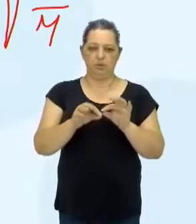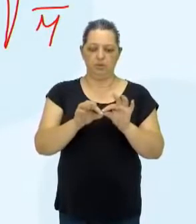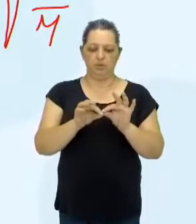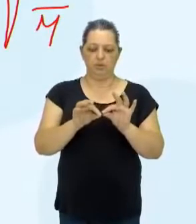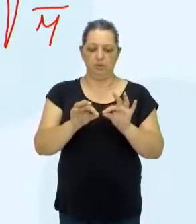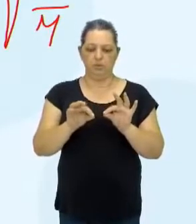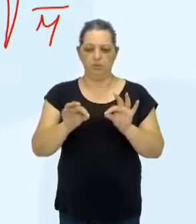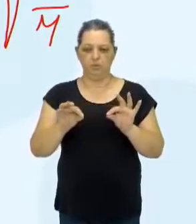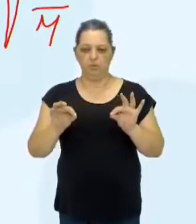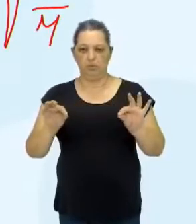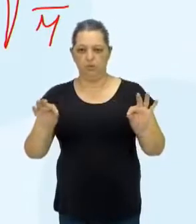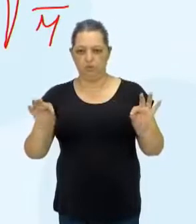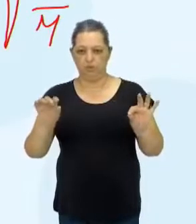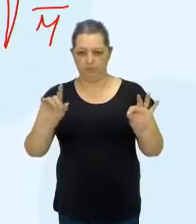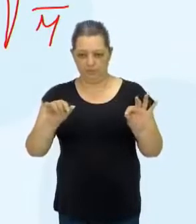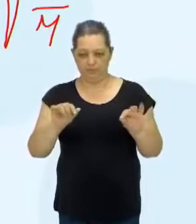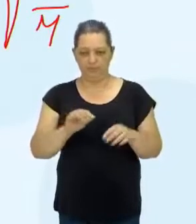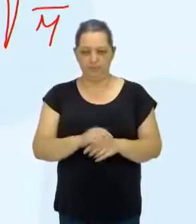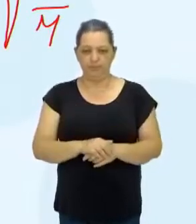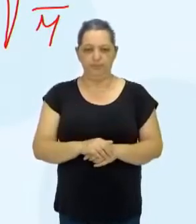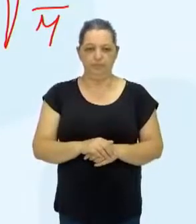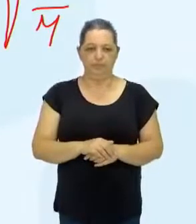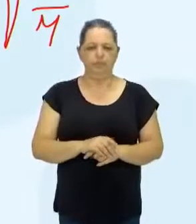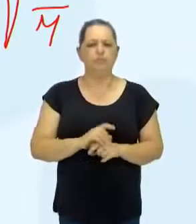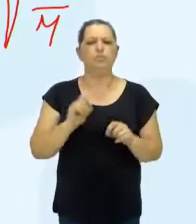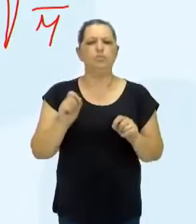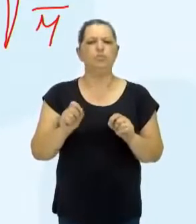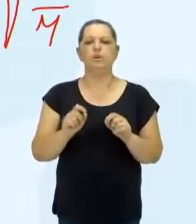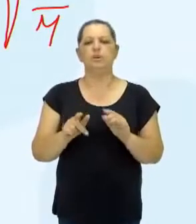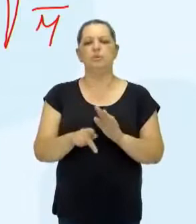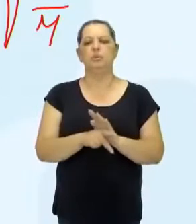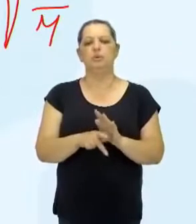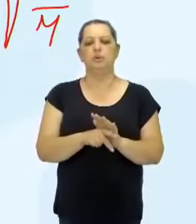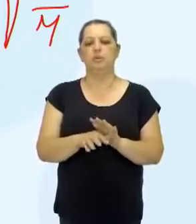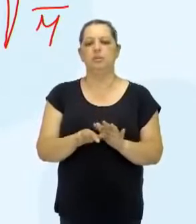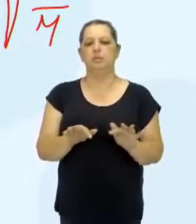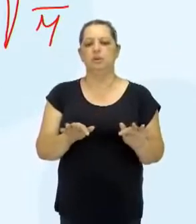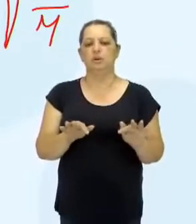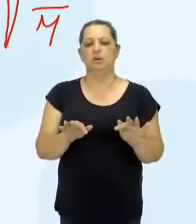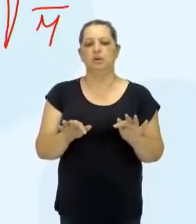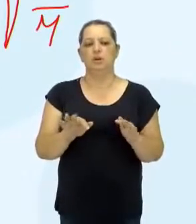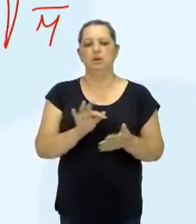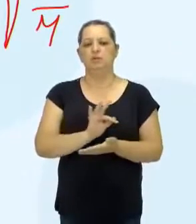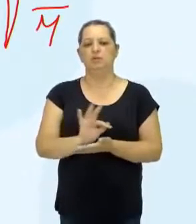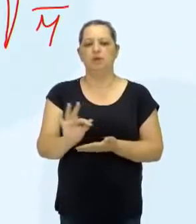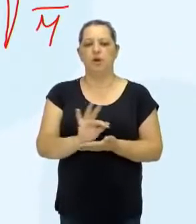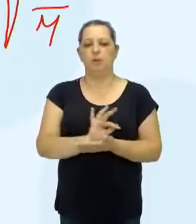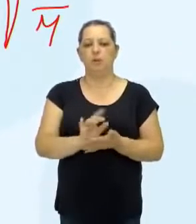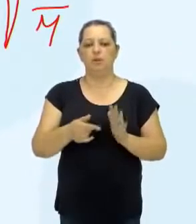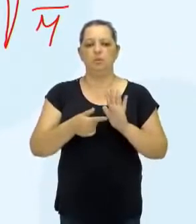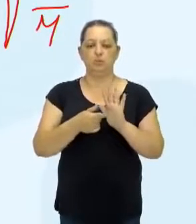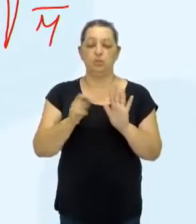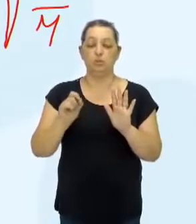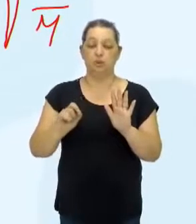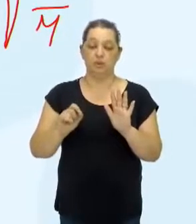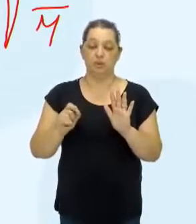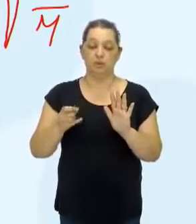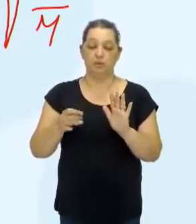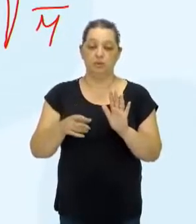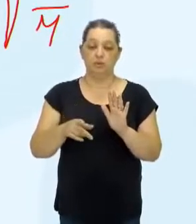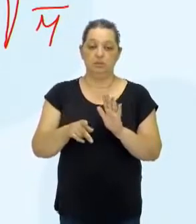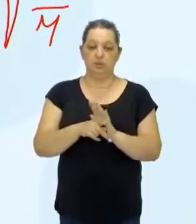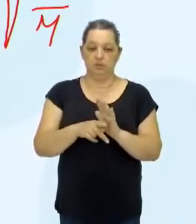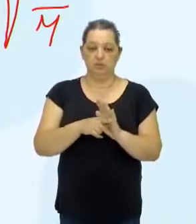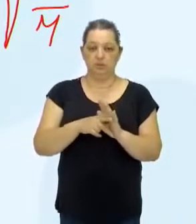O que acontece, pessoal? Então, o que essa forma está dizendo? Que se você tiver uma corda, né, com uma